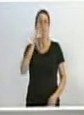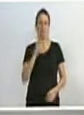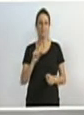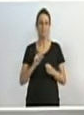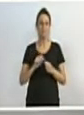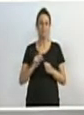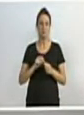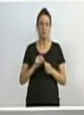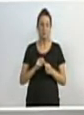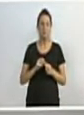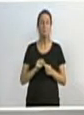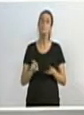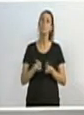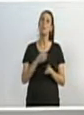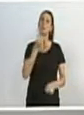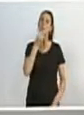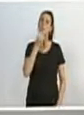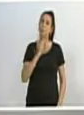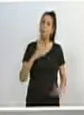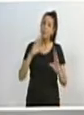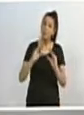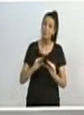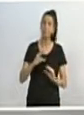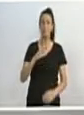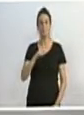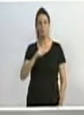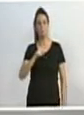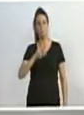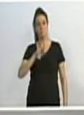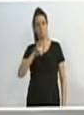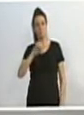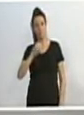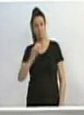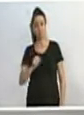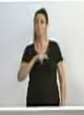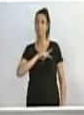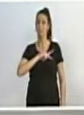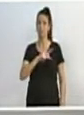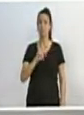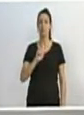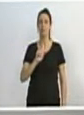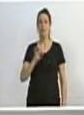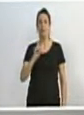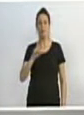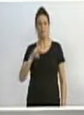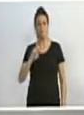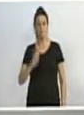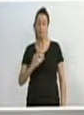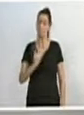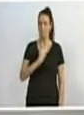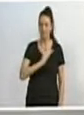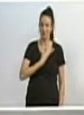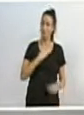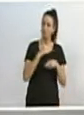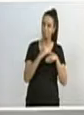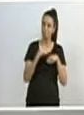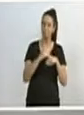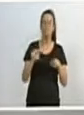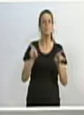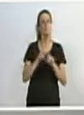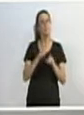ao seu Carlos Braga Miller, presidente da AMP, meu querido amigo. E os demais presentes